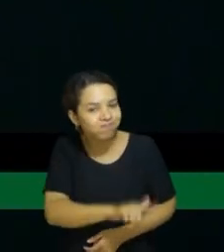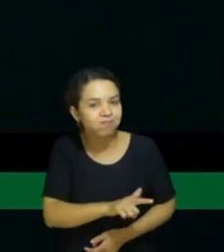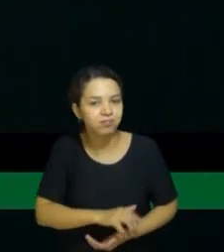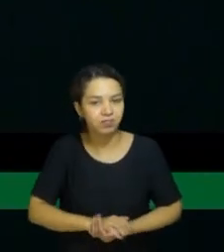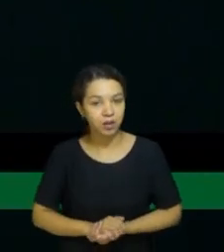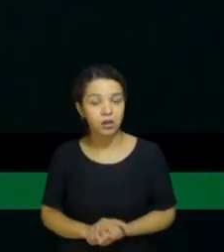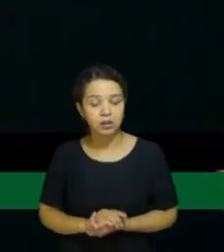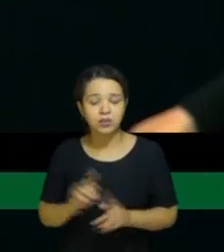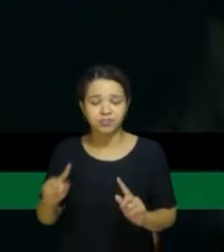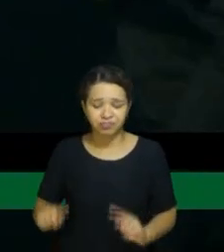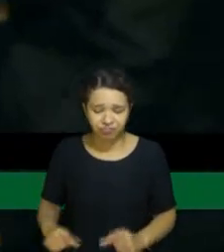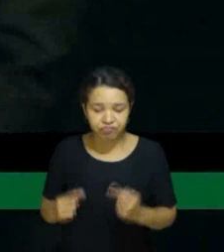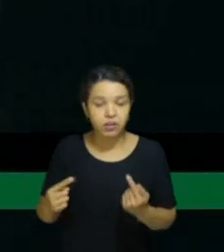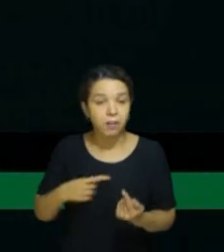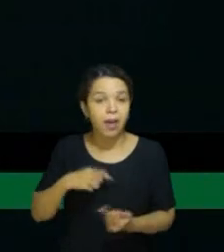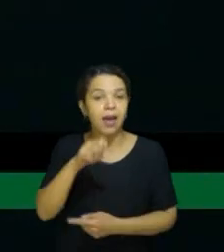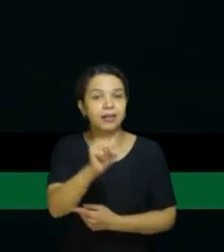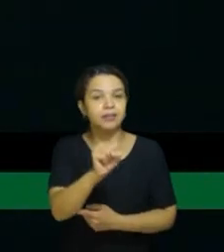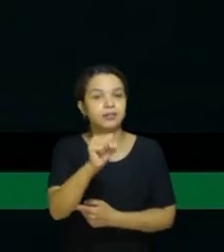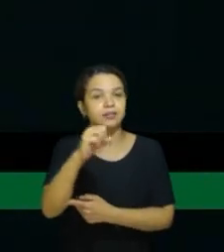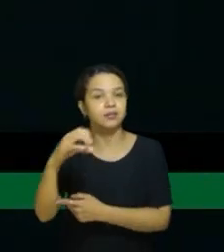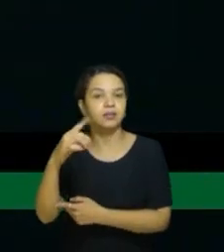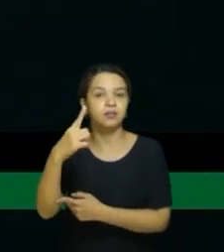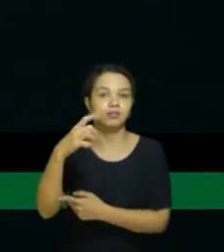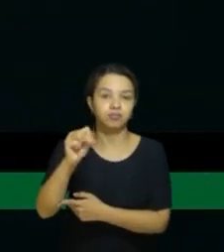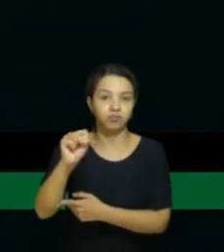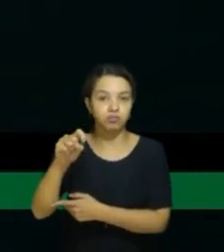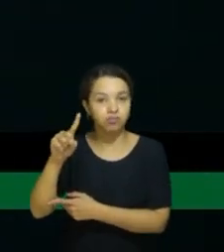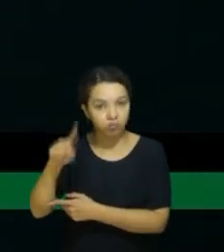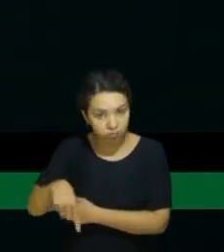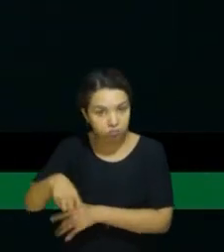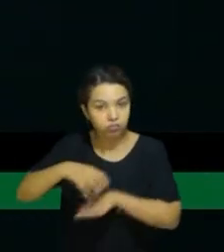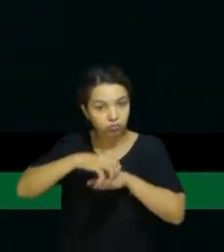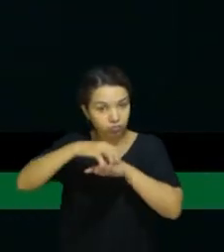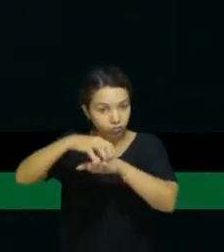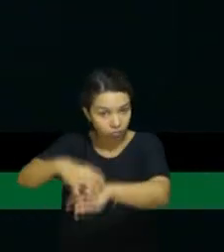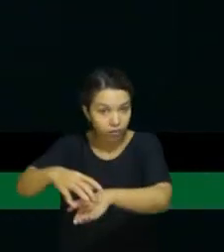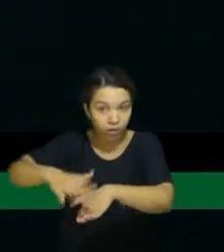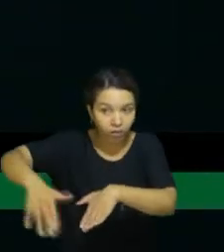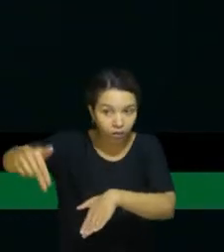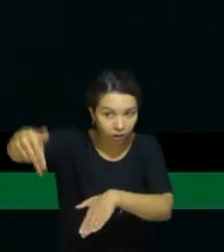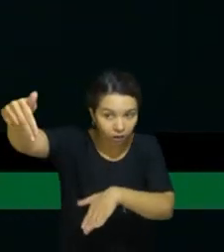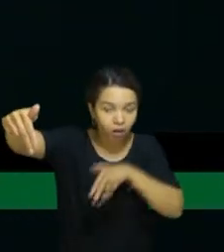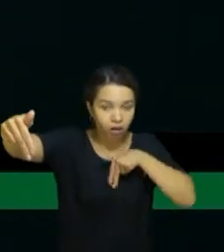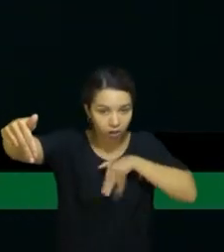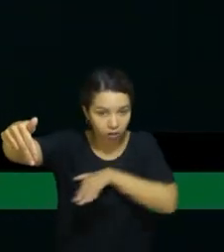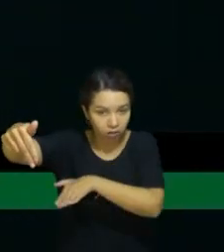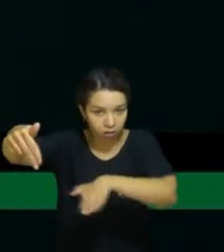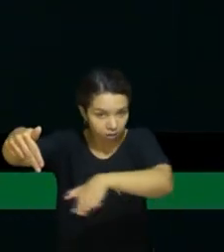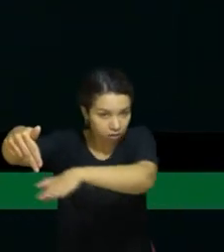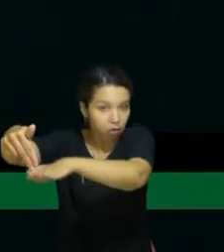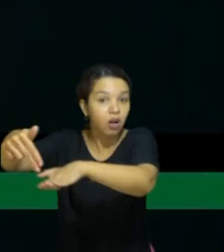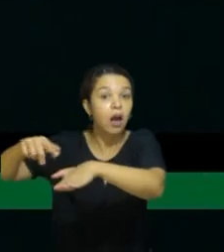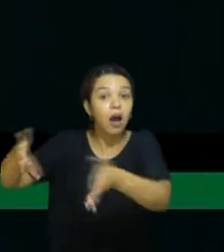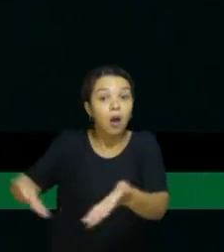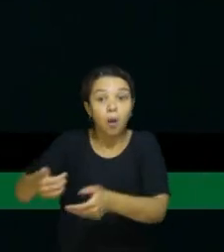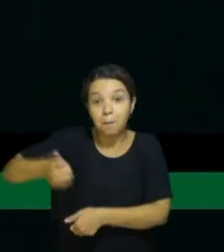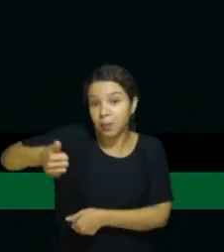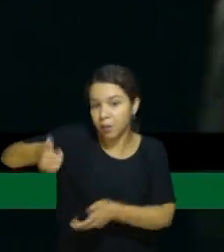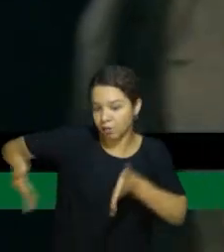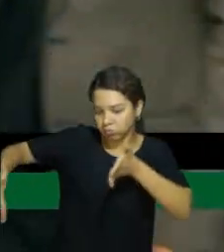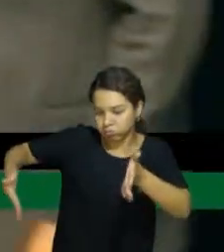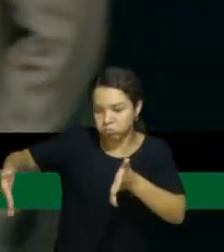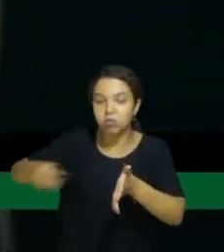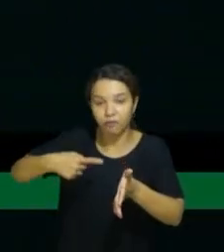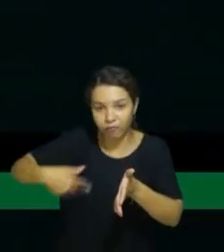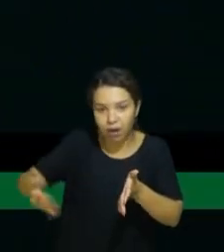SC 108 que é Nossa V de escoamento PR região norte o primeiro trecho vai ser entregue agora até o final